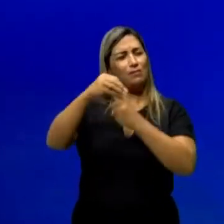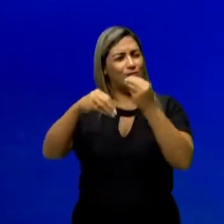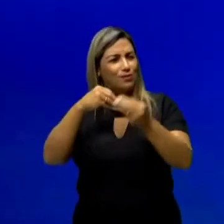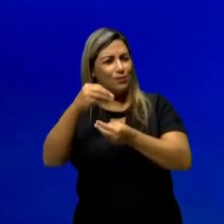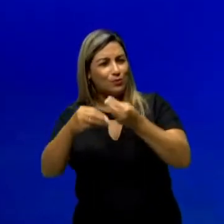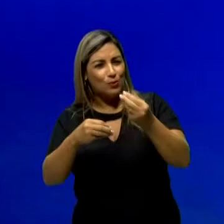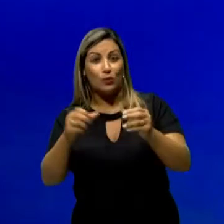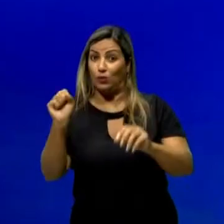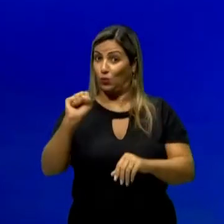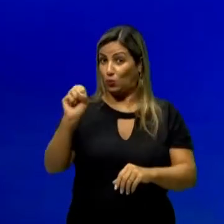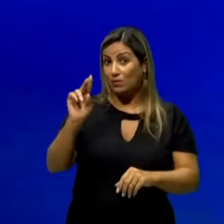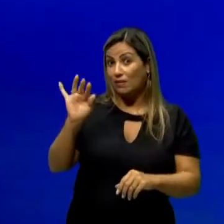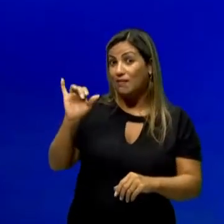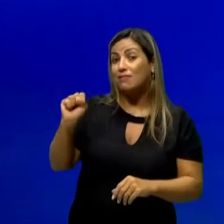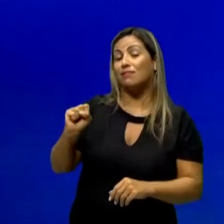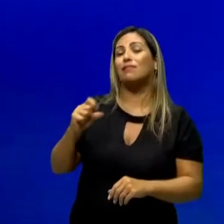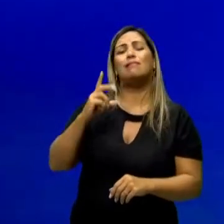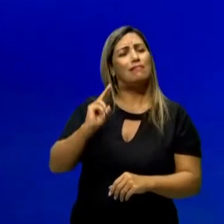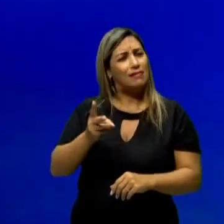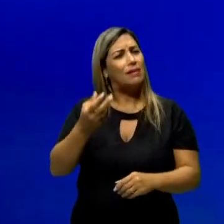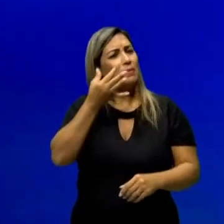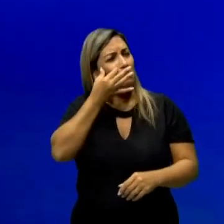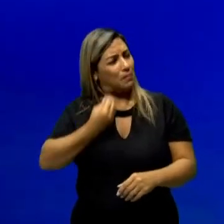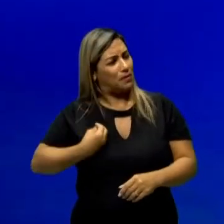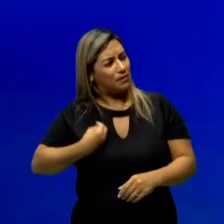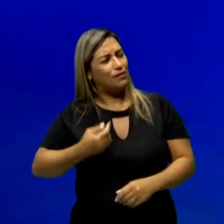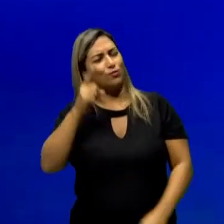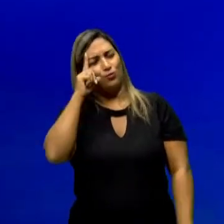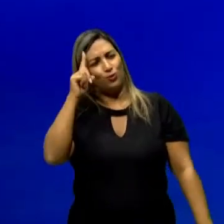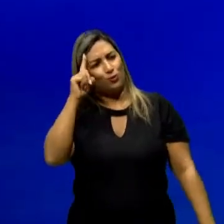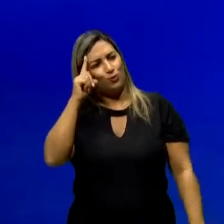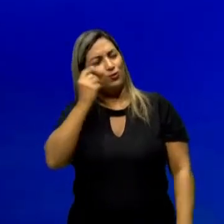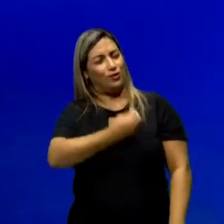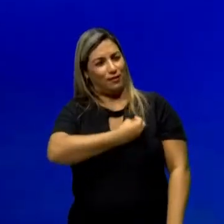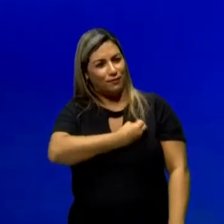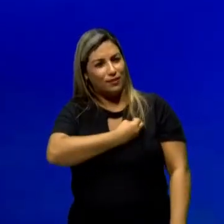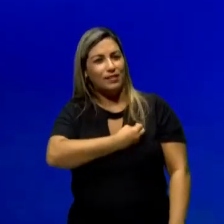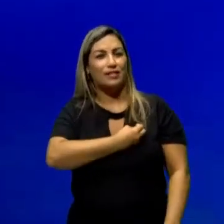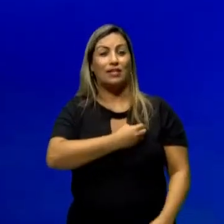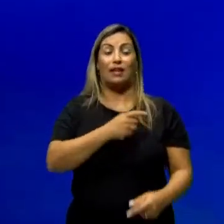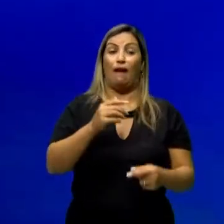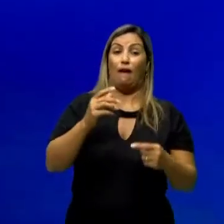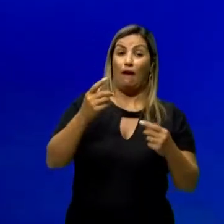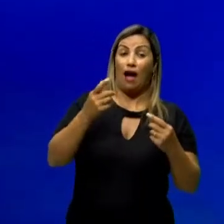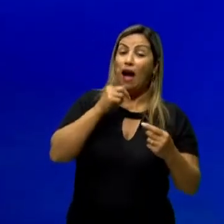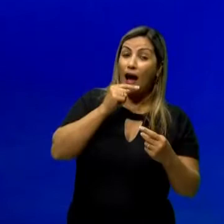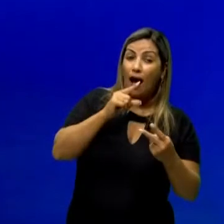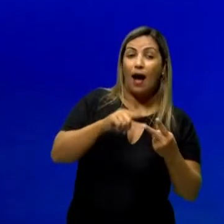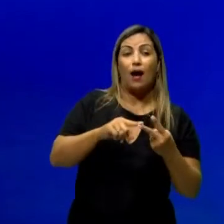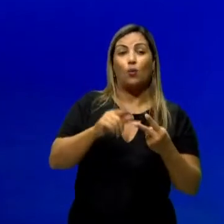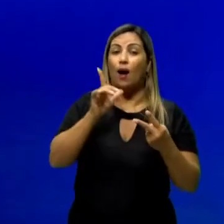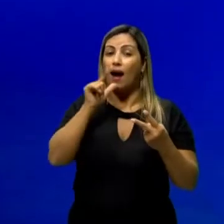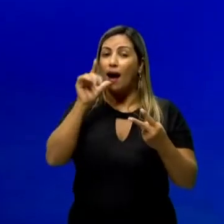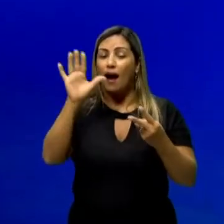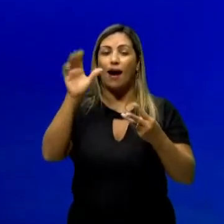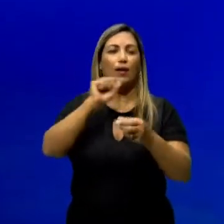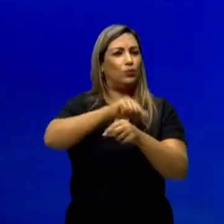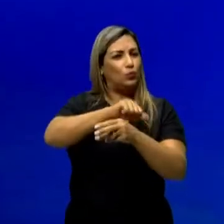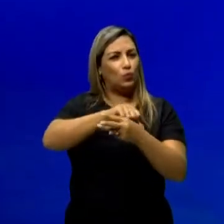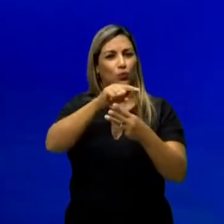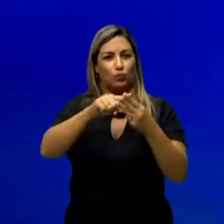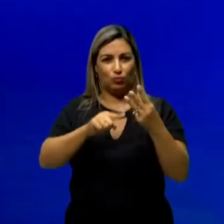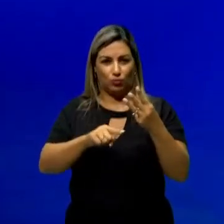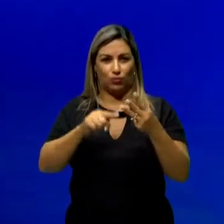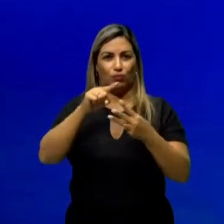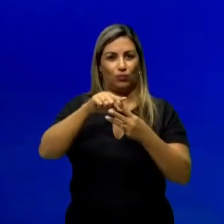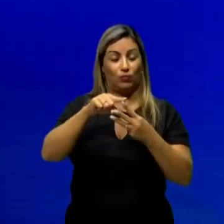misturas e substâncias estão sempre presentes no nosso dia a dia, no estado físico, líquido e gasoso. Aliás,